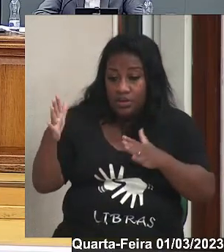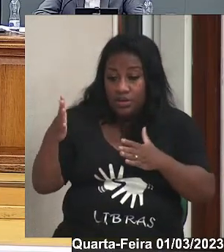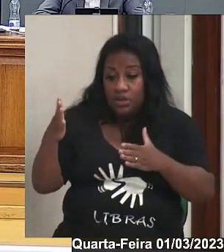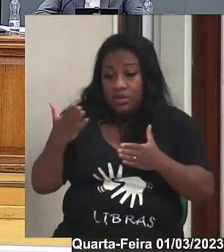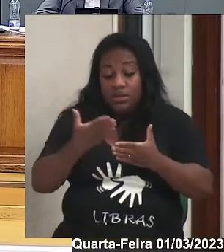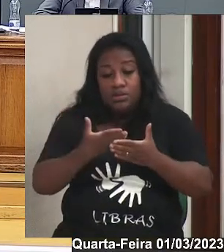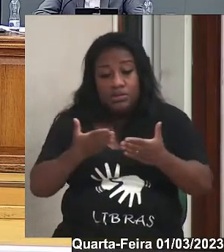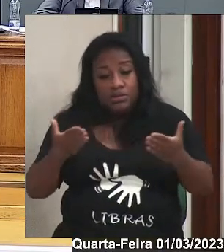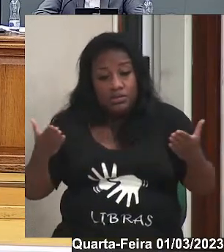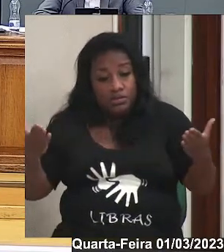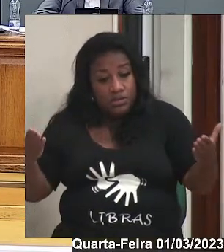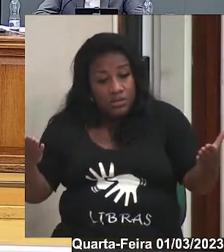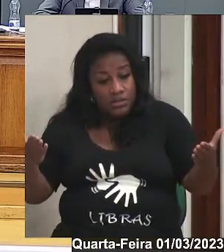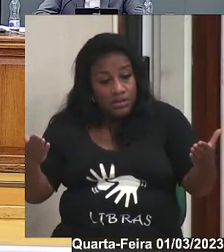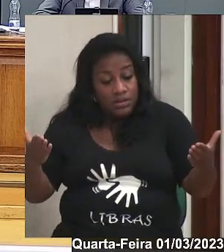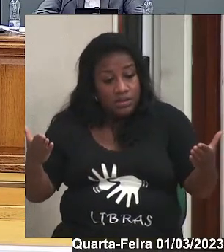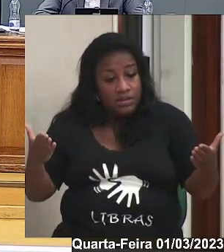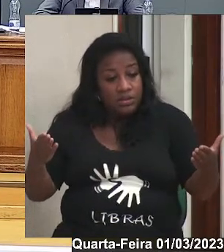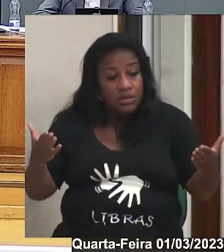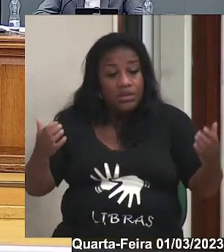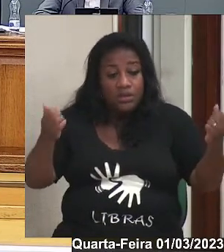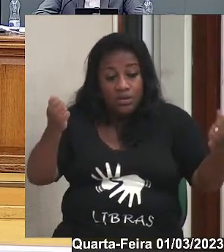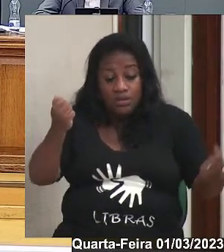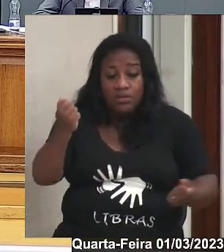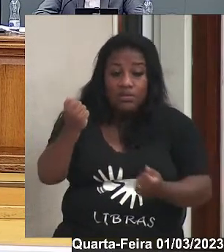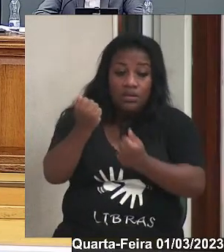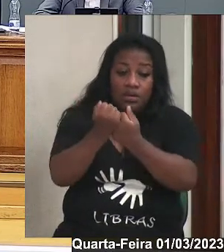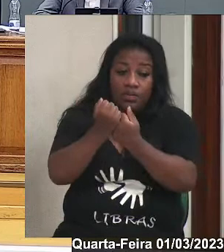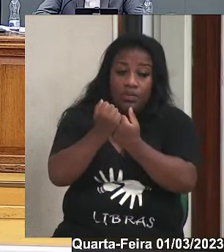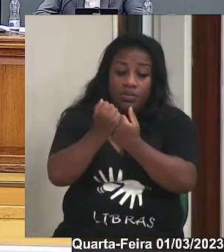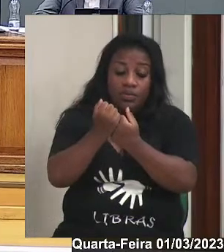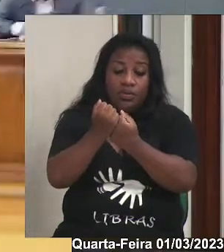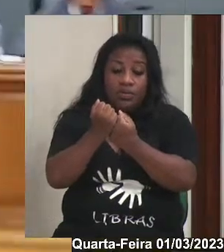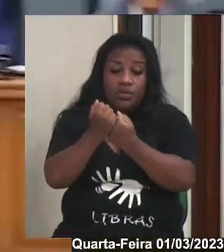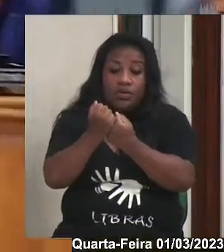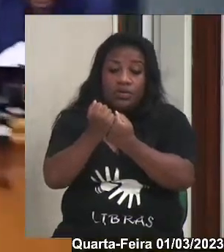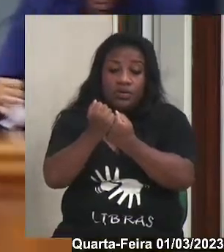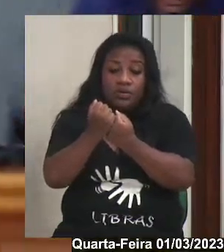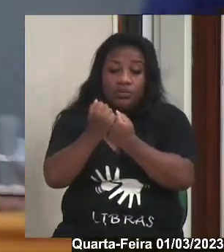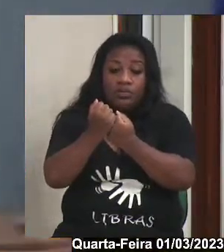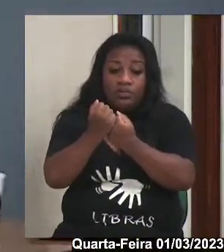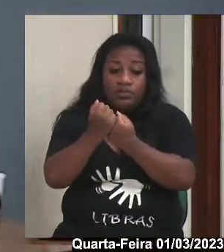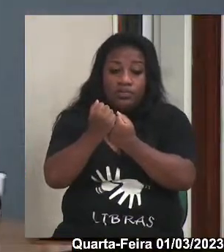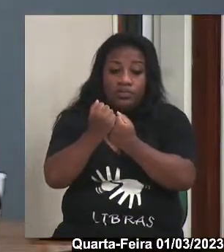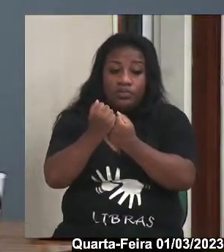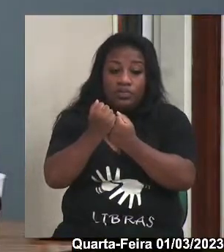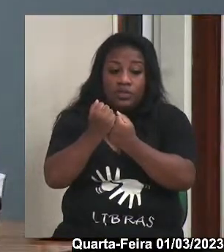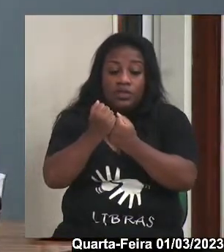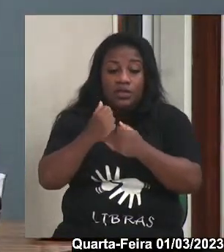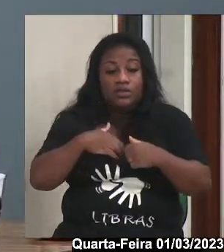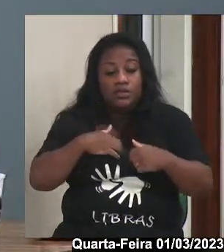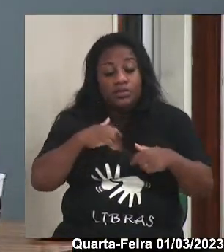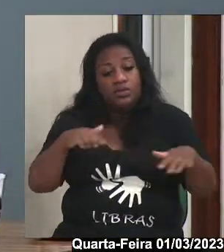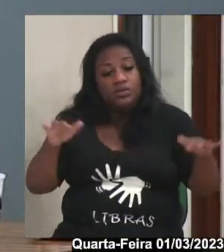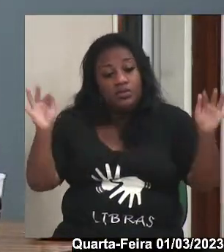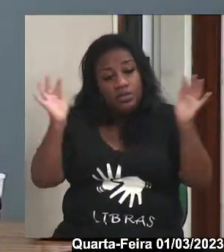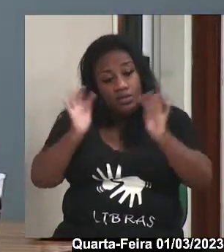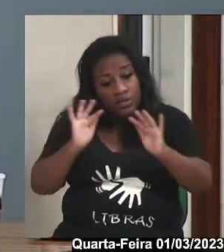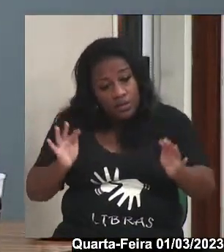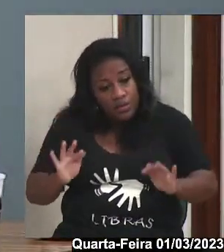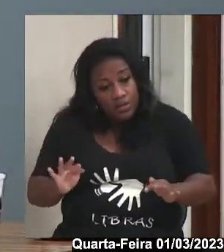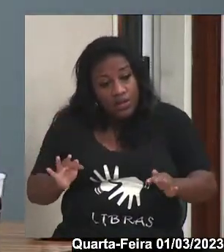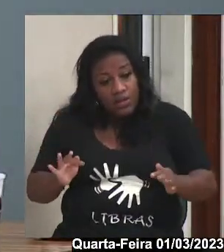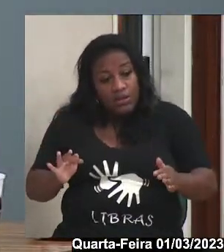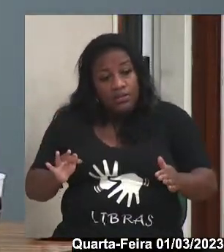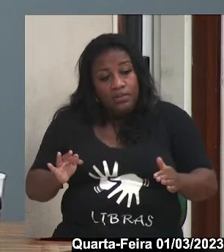tenho certeza que esses vereadores que me ladeiam aqui apoiarão esse título, porque o seu trabalho nos traz muito orgulho. E eu tenho